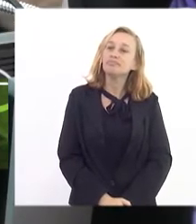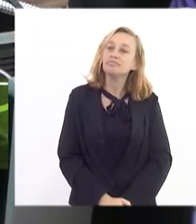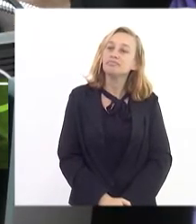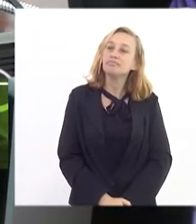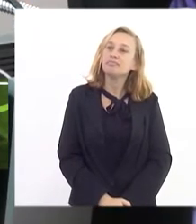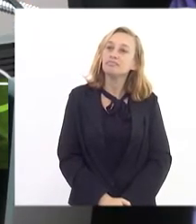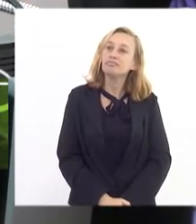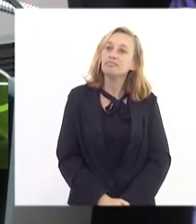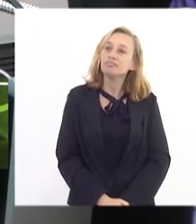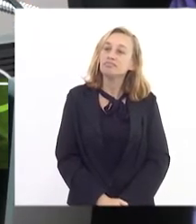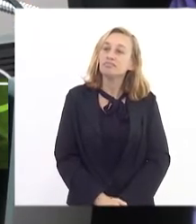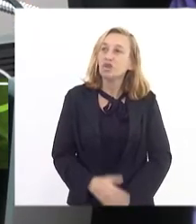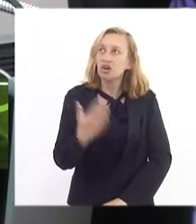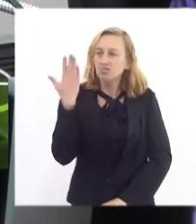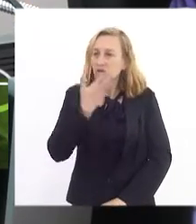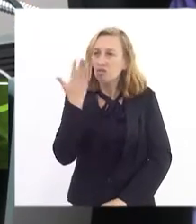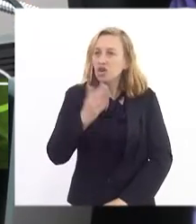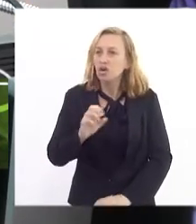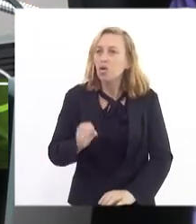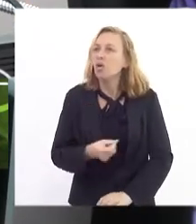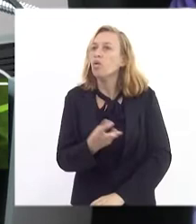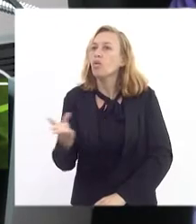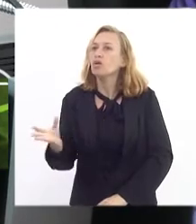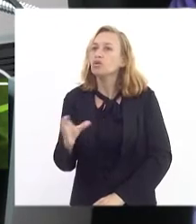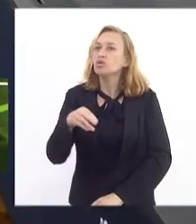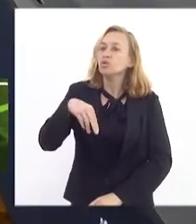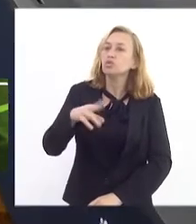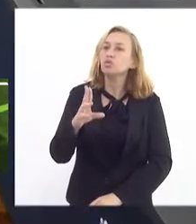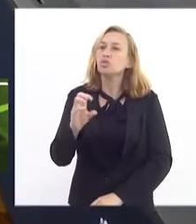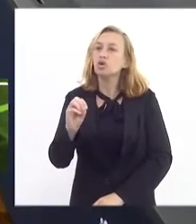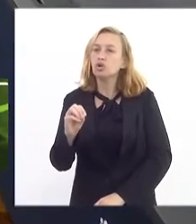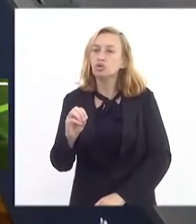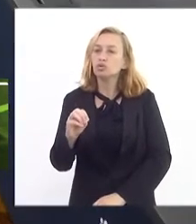eu não verifiquei quantos núcleos são no total.